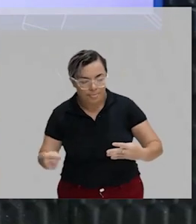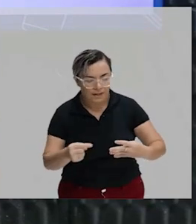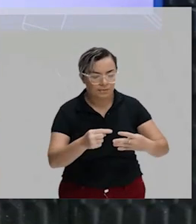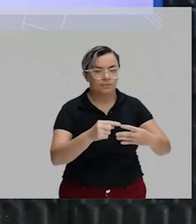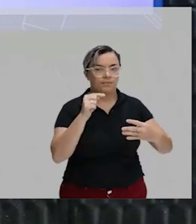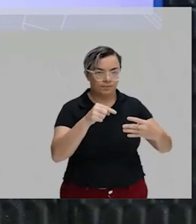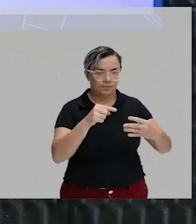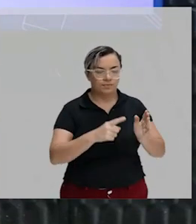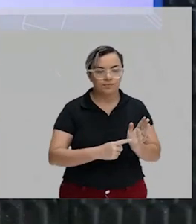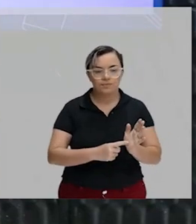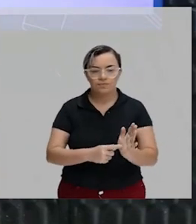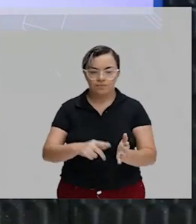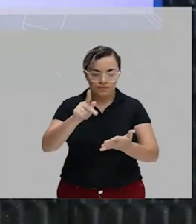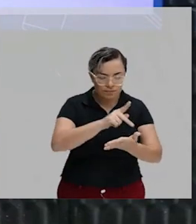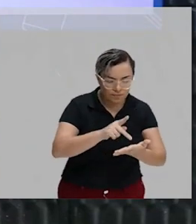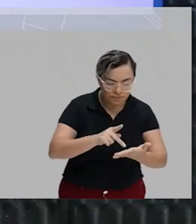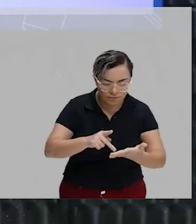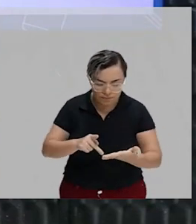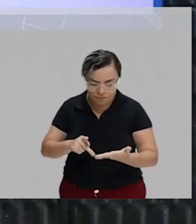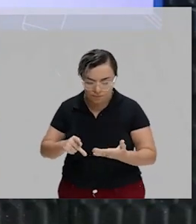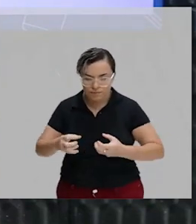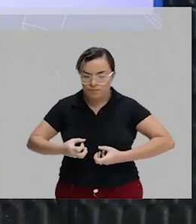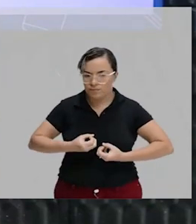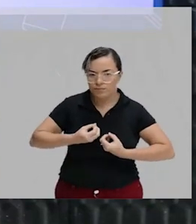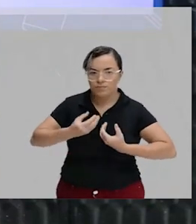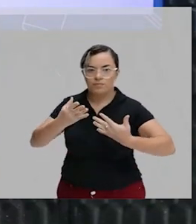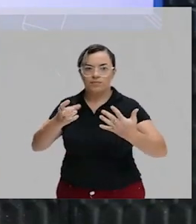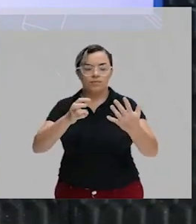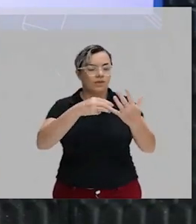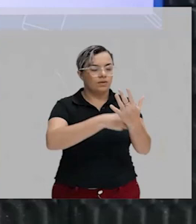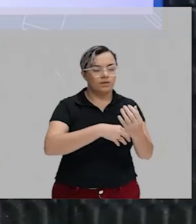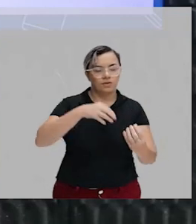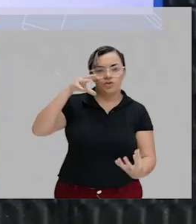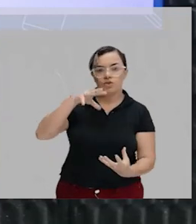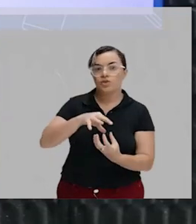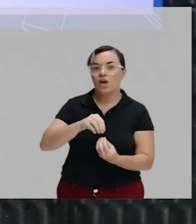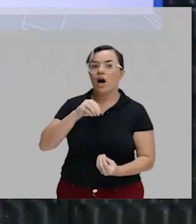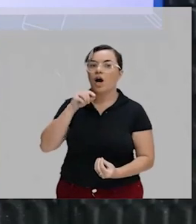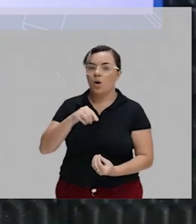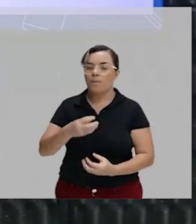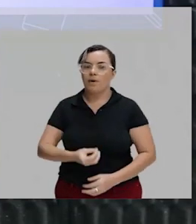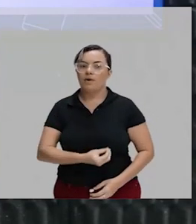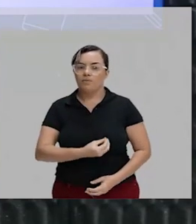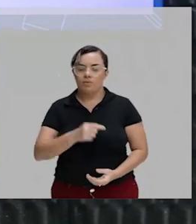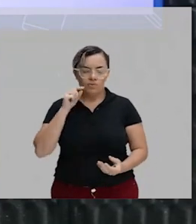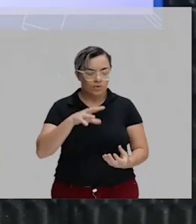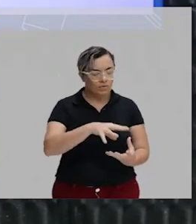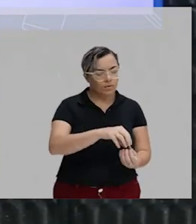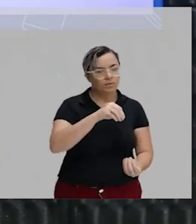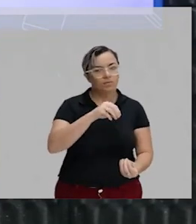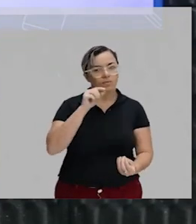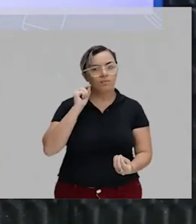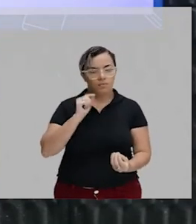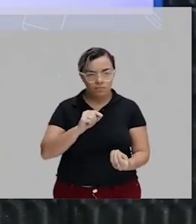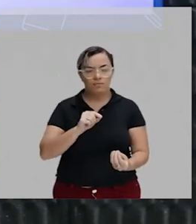expressar poemas na poesia esses mistérios de alma e vida porque quando nós falamos de alma